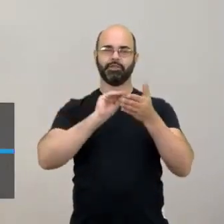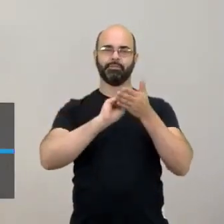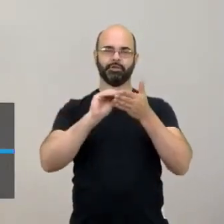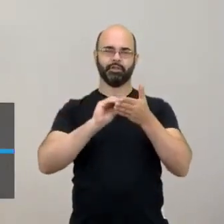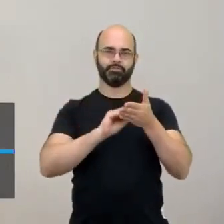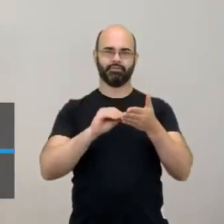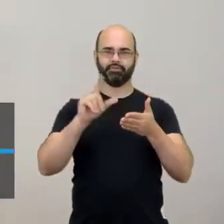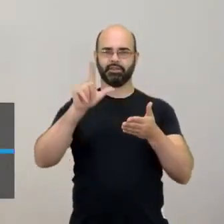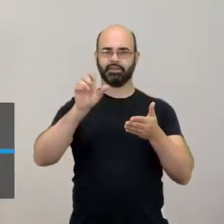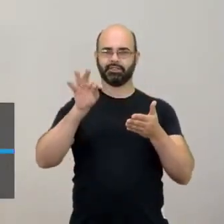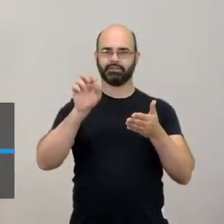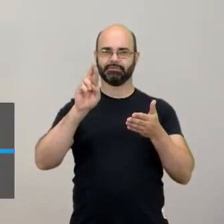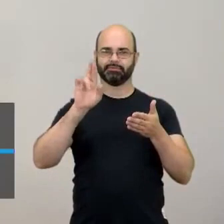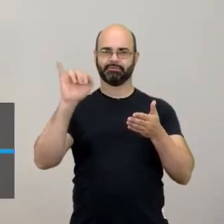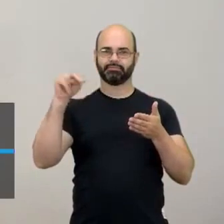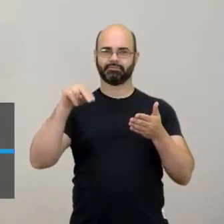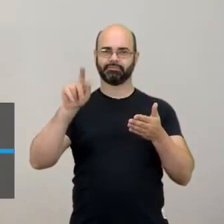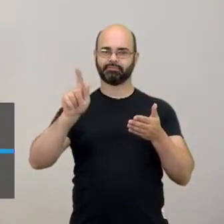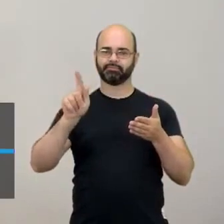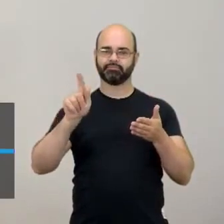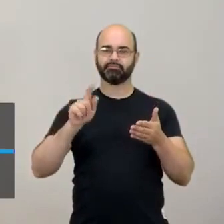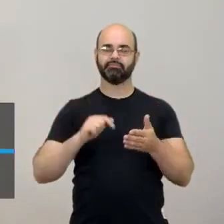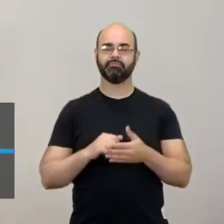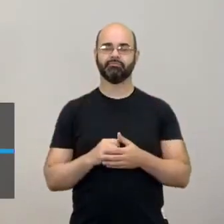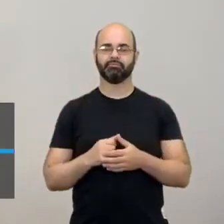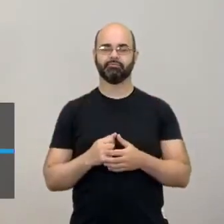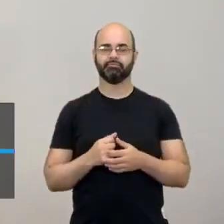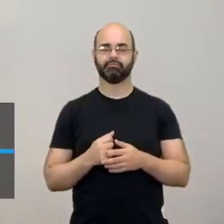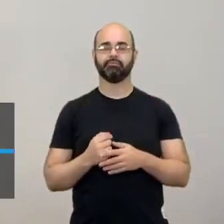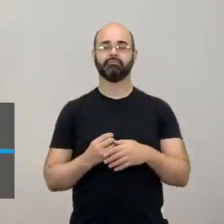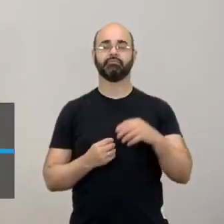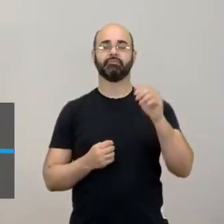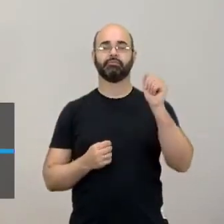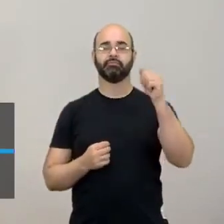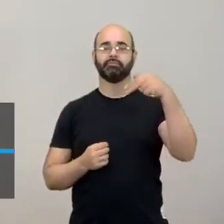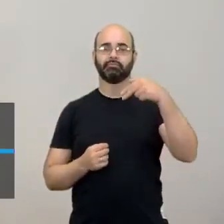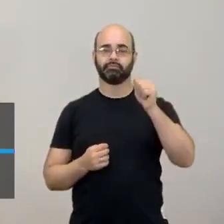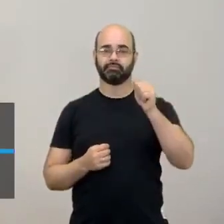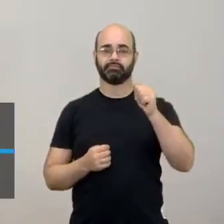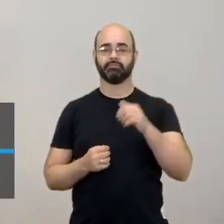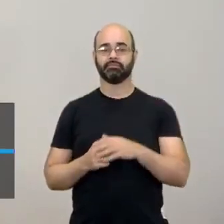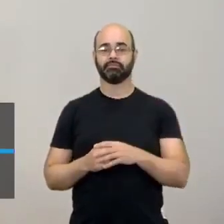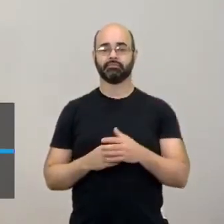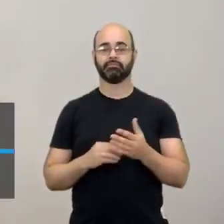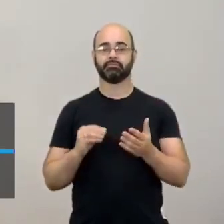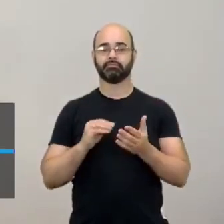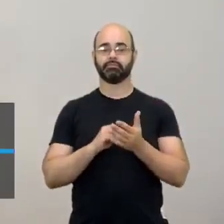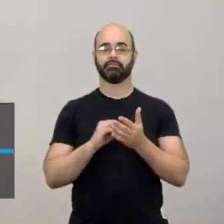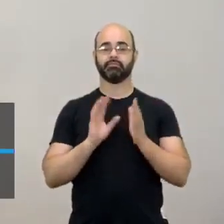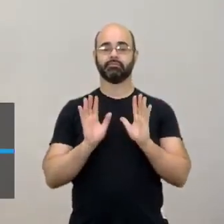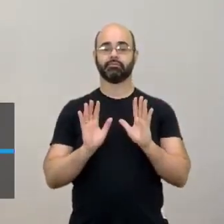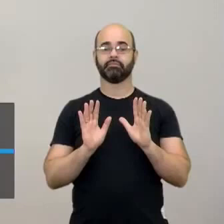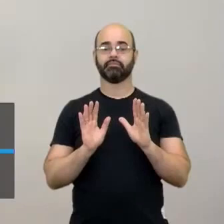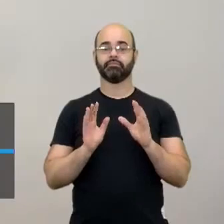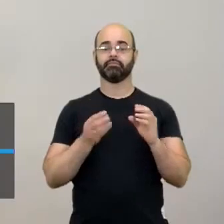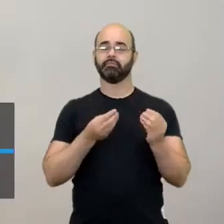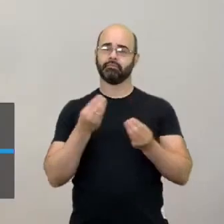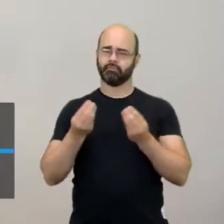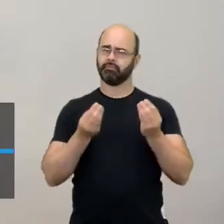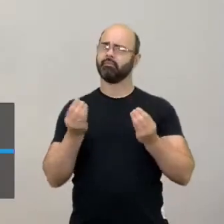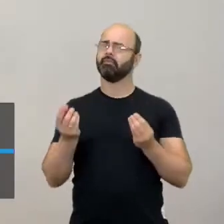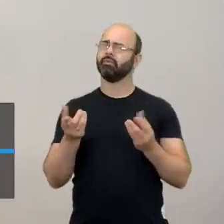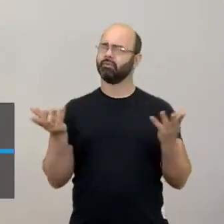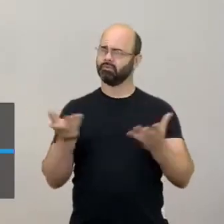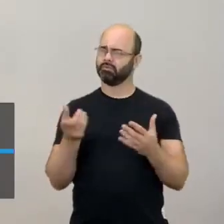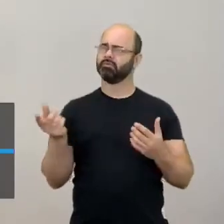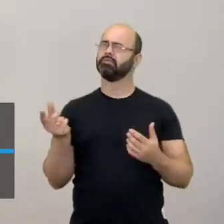lambi-lambi, né? Ó, a Pro Maria Ana, acho que é isso, Mariana, traz lambi-lambi, voltou à moda, mas ela diz que tá custando caro,